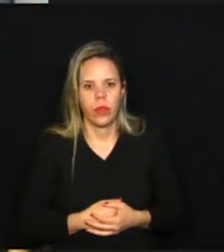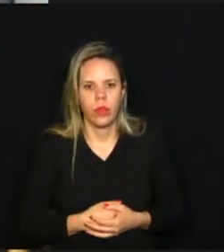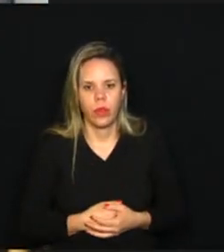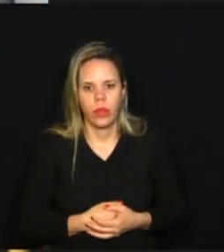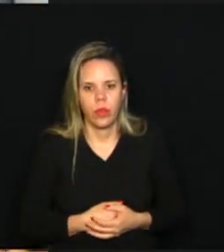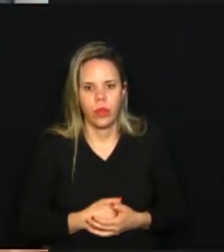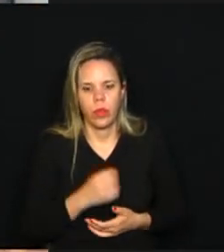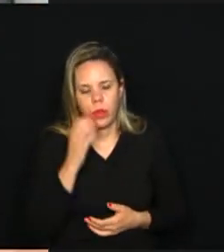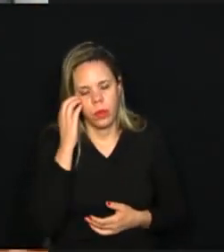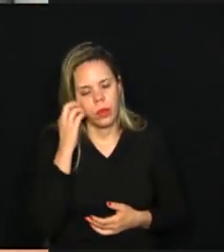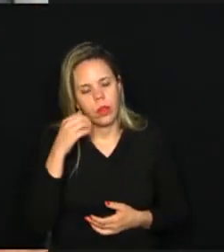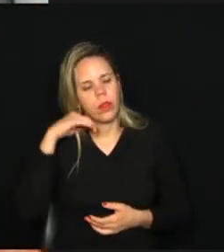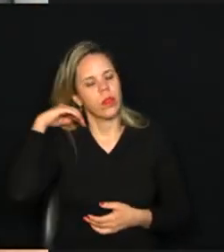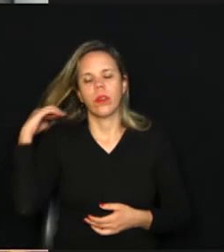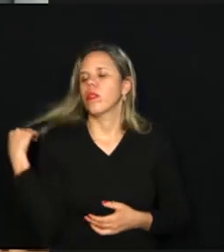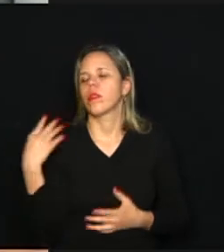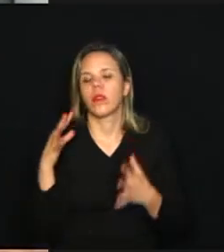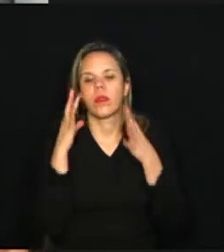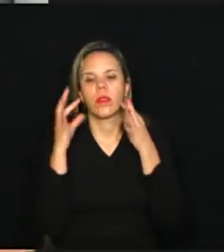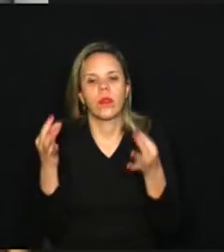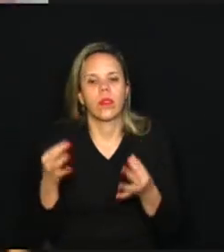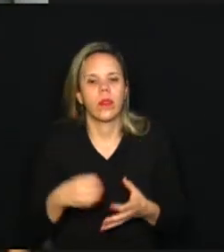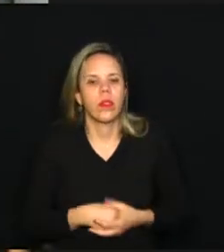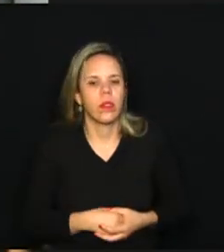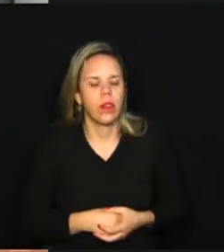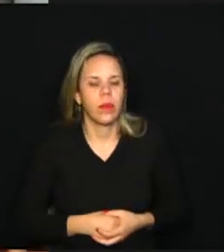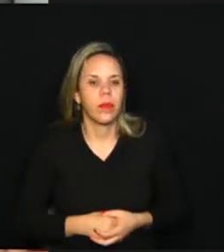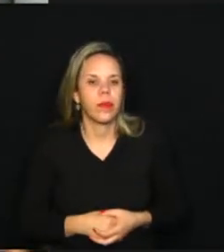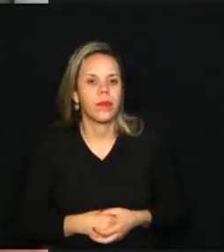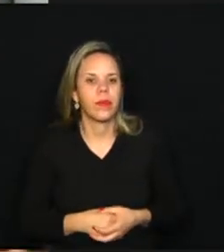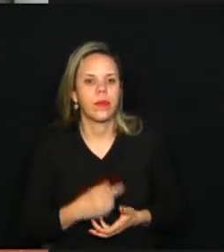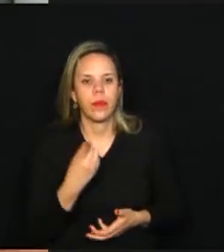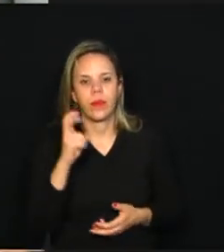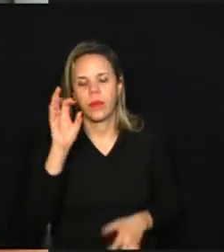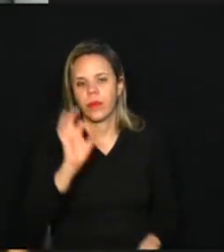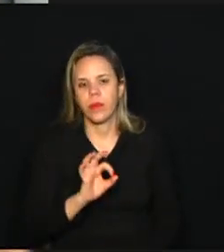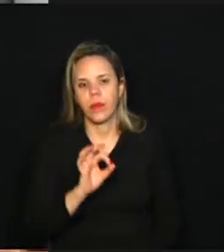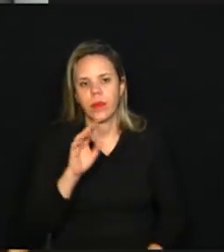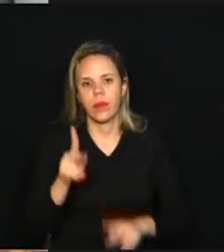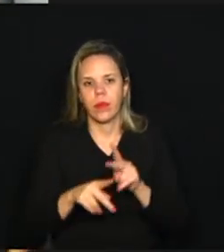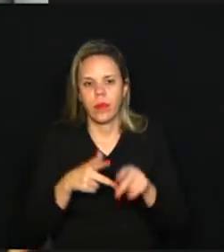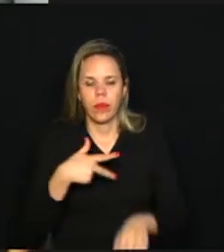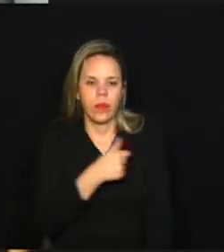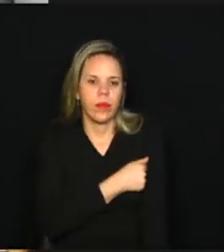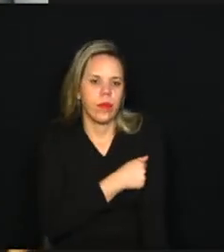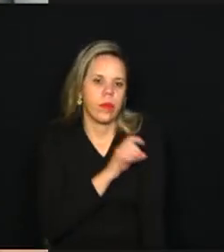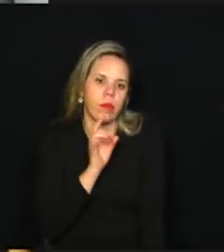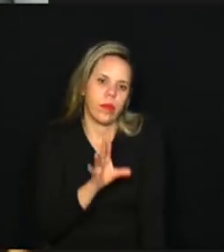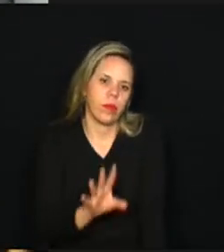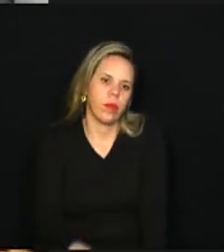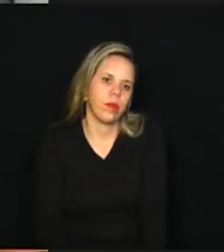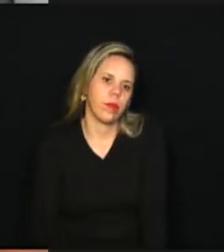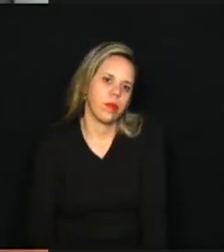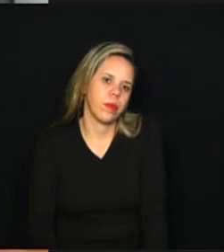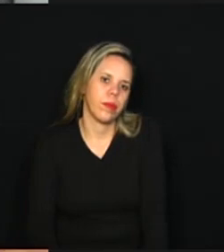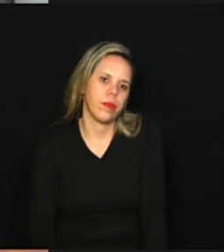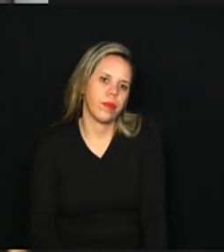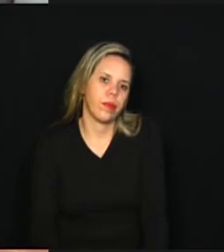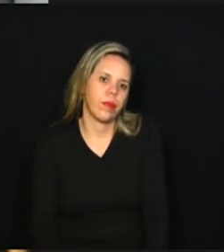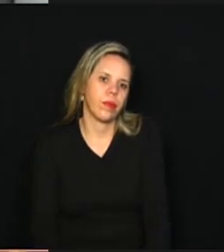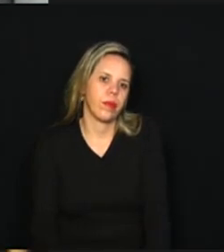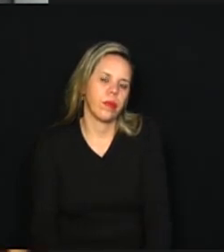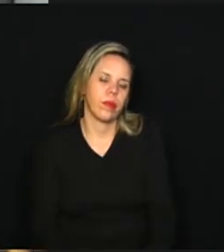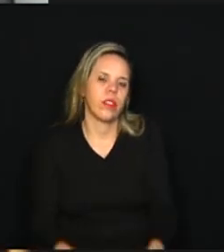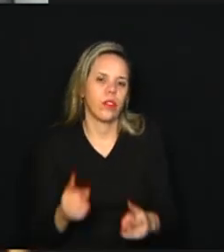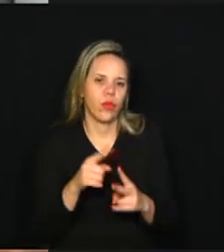Então queria chamar a atenção disso, né? Nós temos cerca de 15% da nossa população vacinada apenas, né? Se a gente considerar as 2